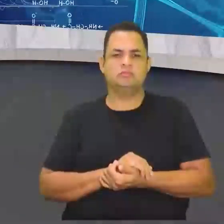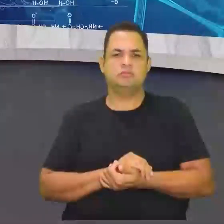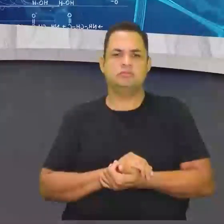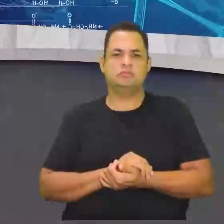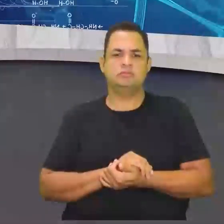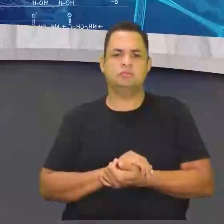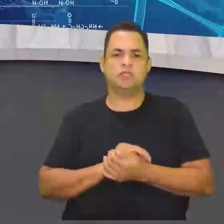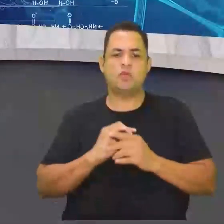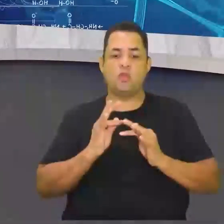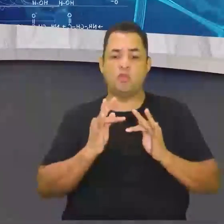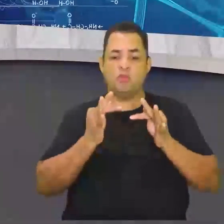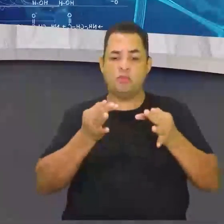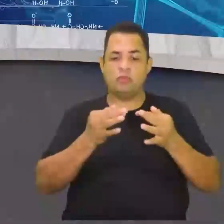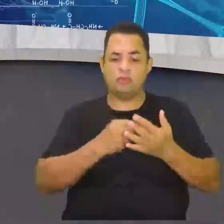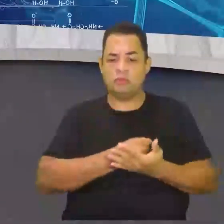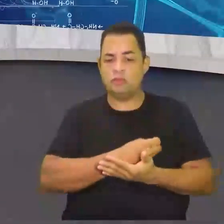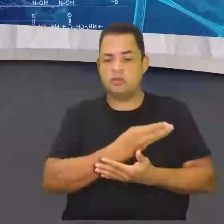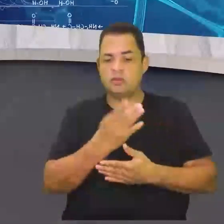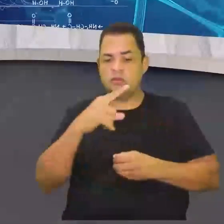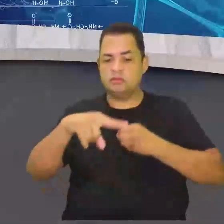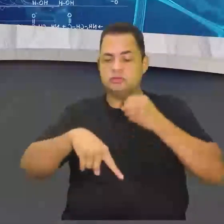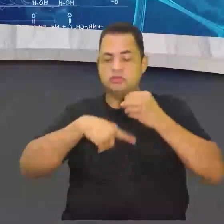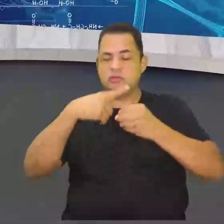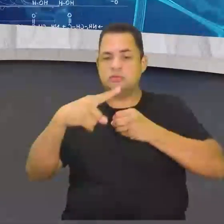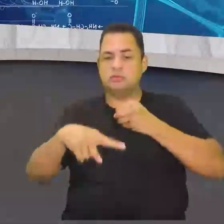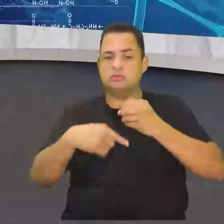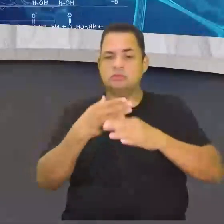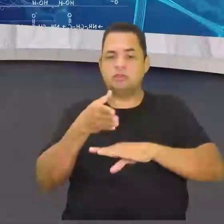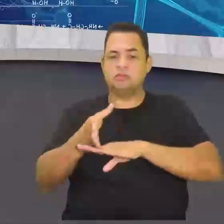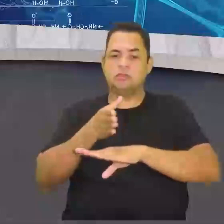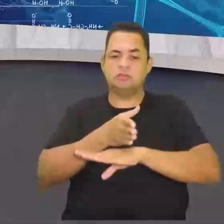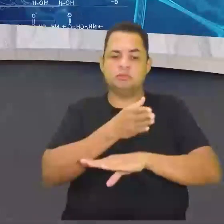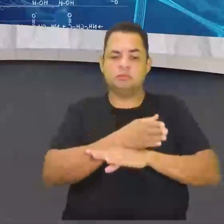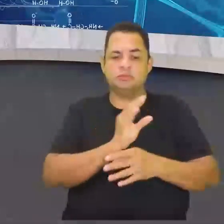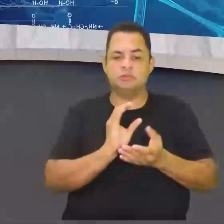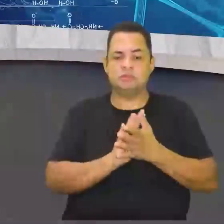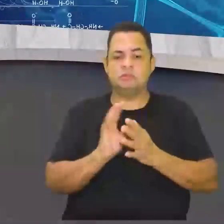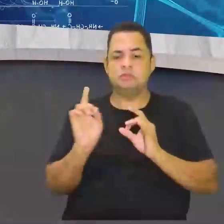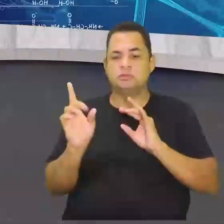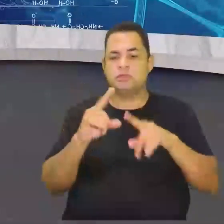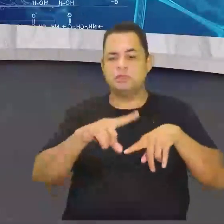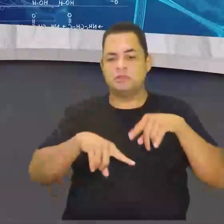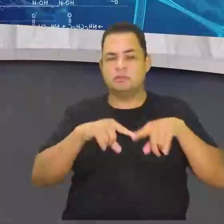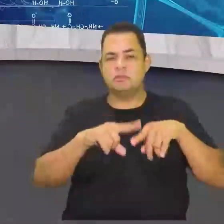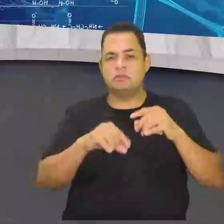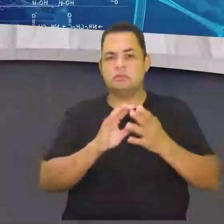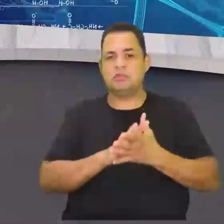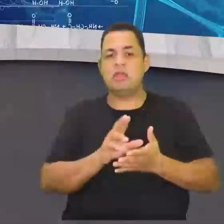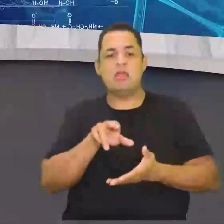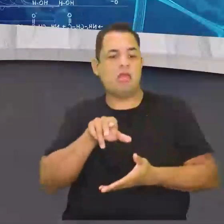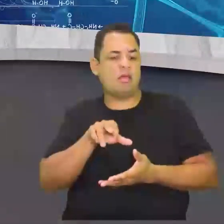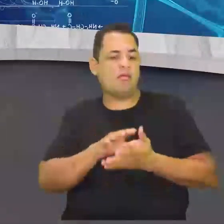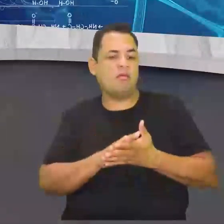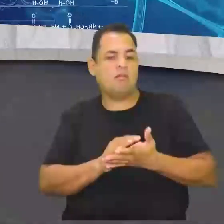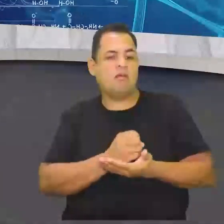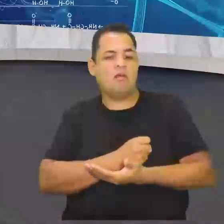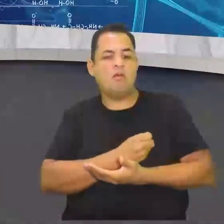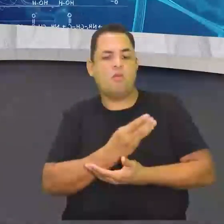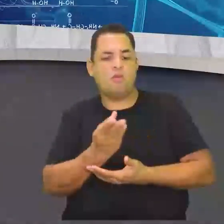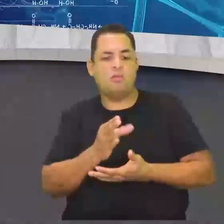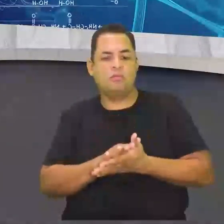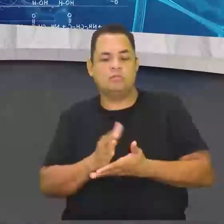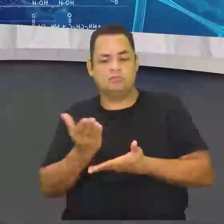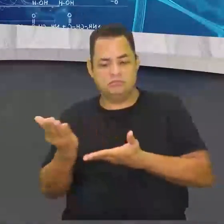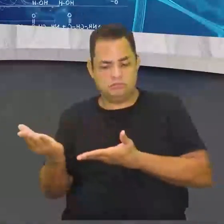na somatória da quantidade de átomos que nós temos participando de cada elemento, vai ser igual à quantidade que nós tínhamos